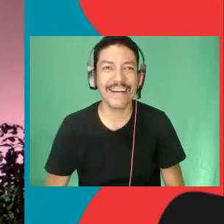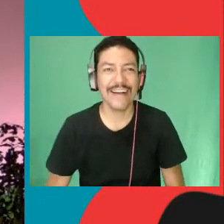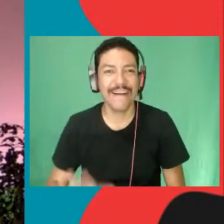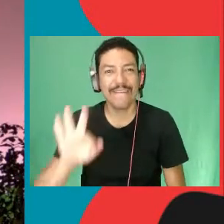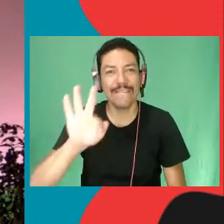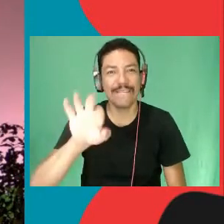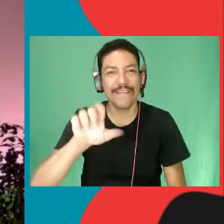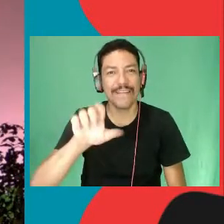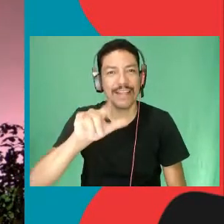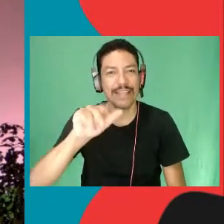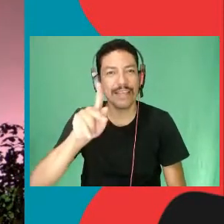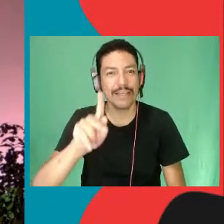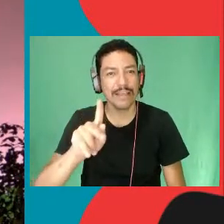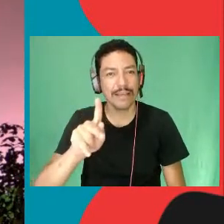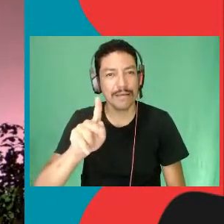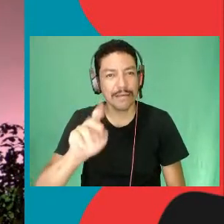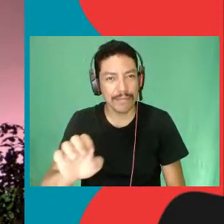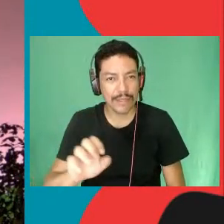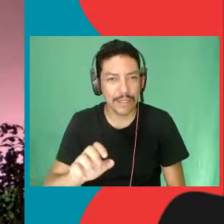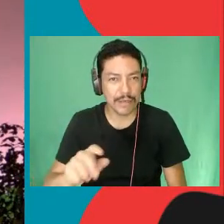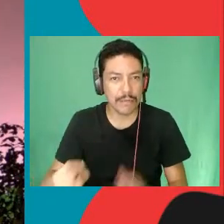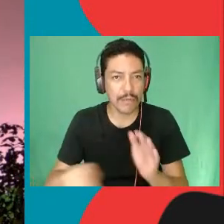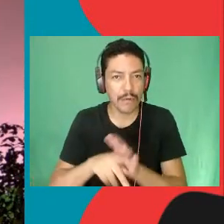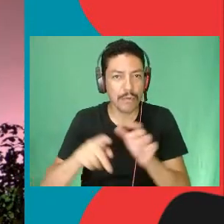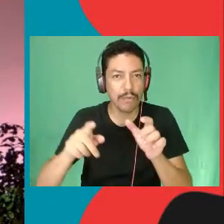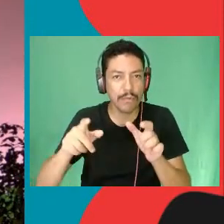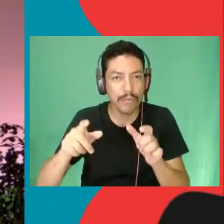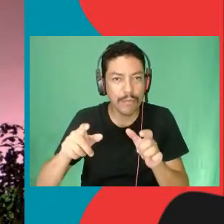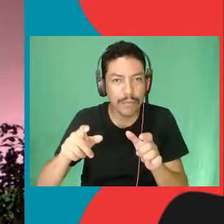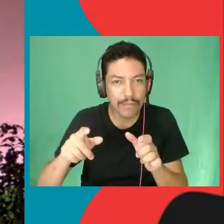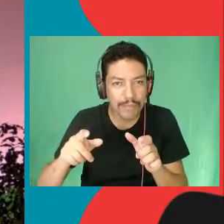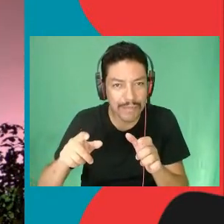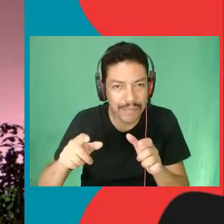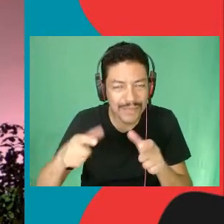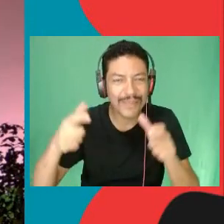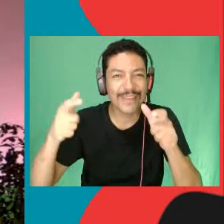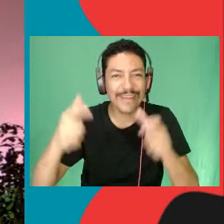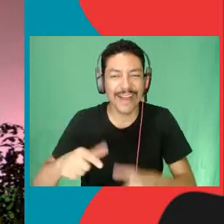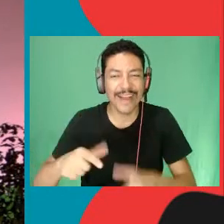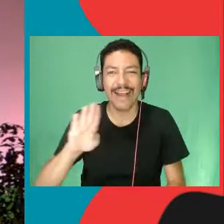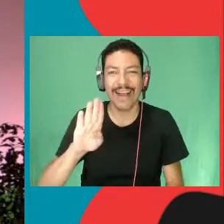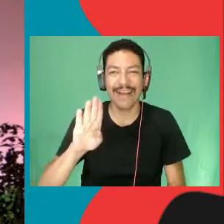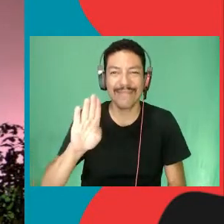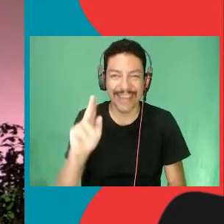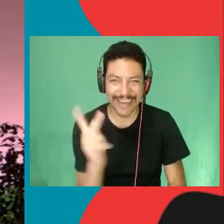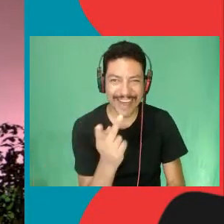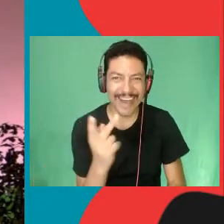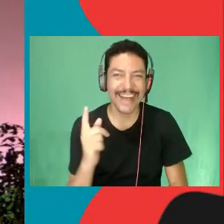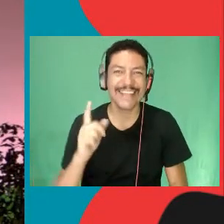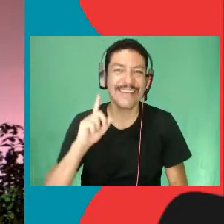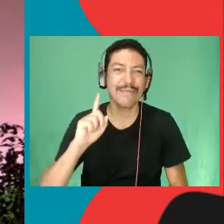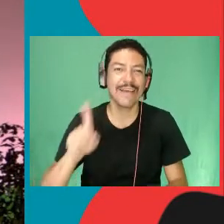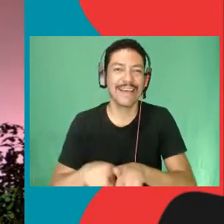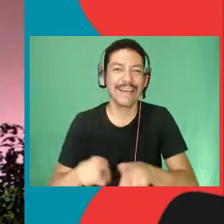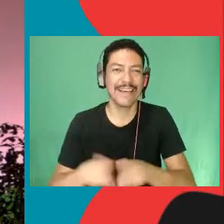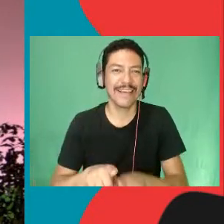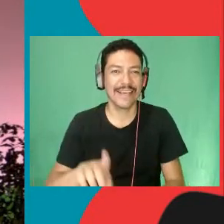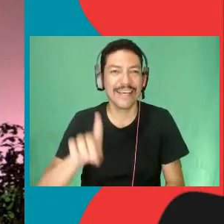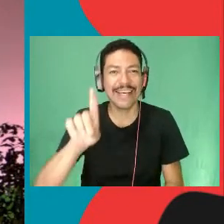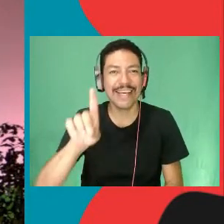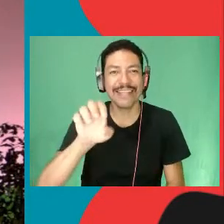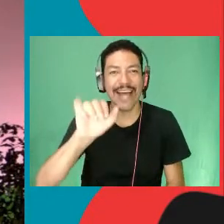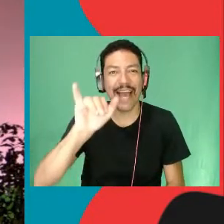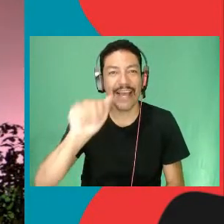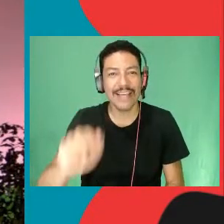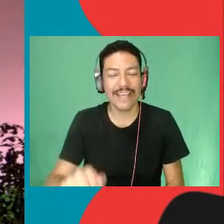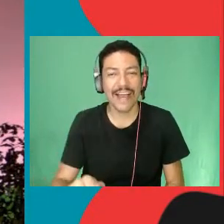Felipe... De Santos... Ah, não, pera. Felipe de BH. Deia, de Valinhos SP, aqui